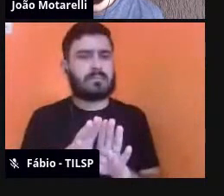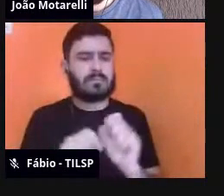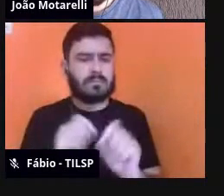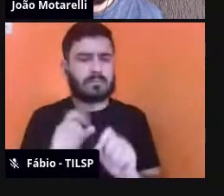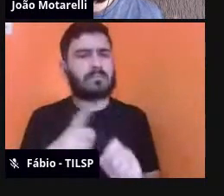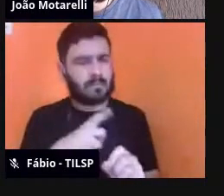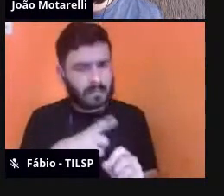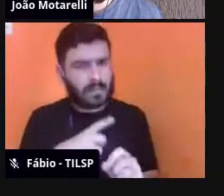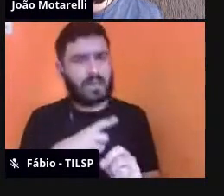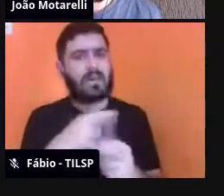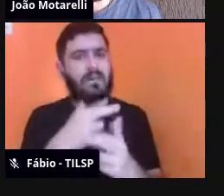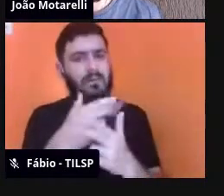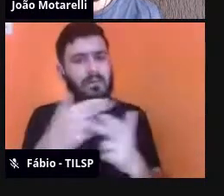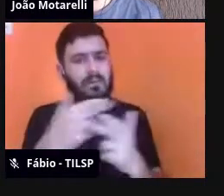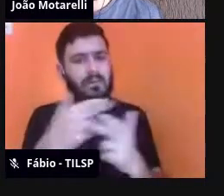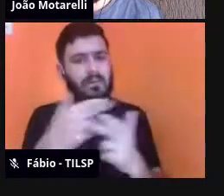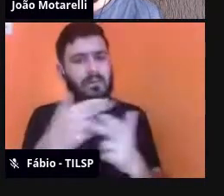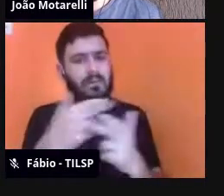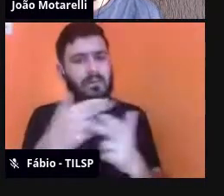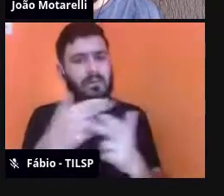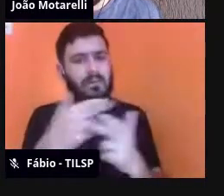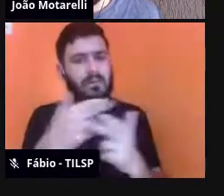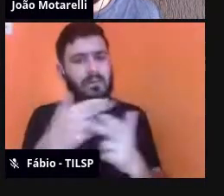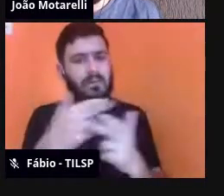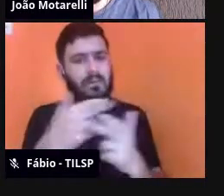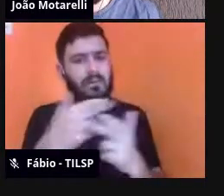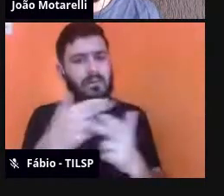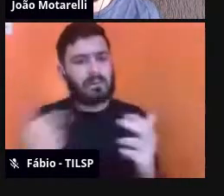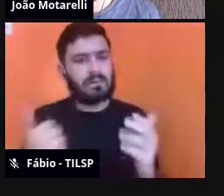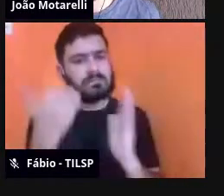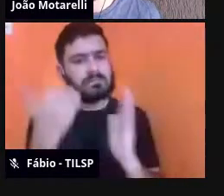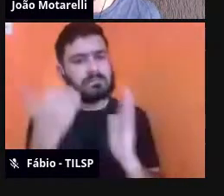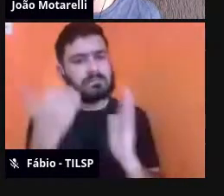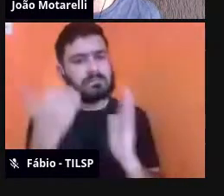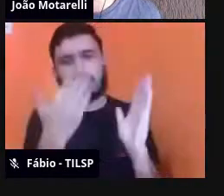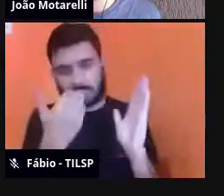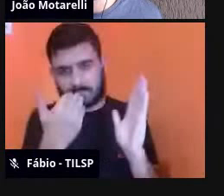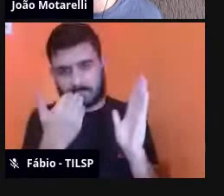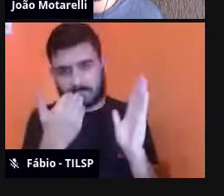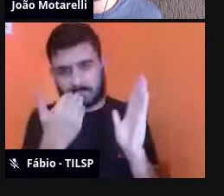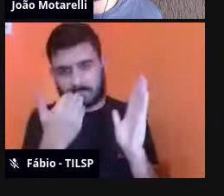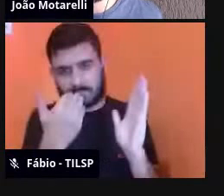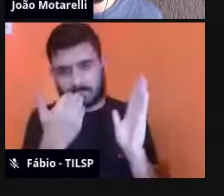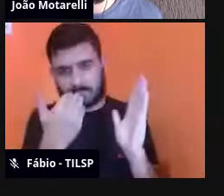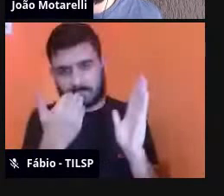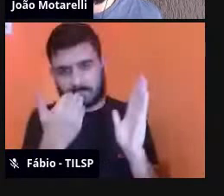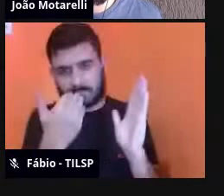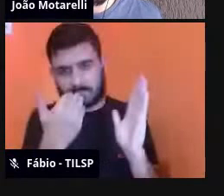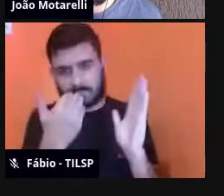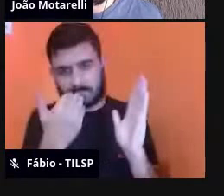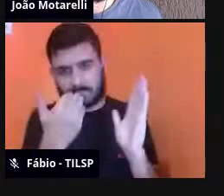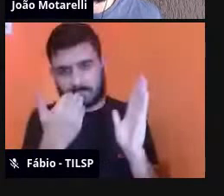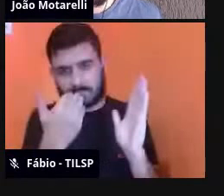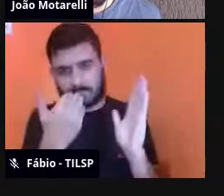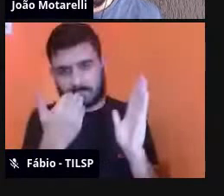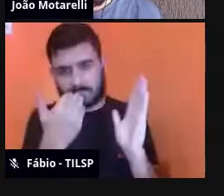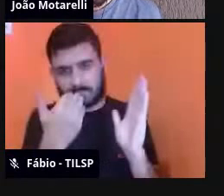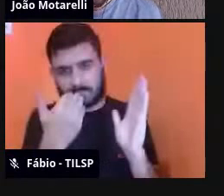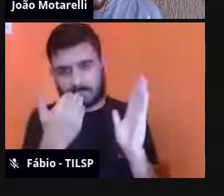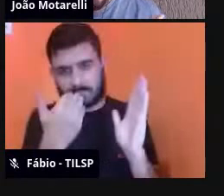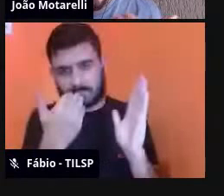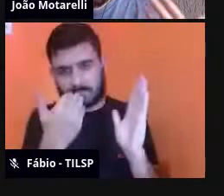alimentar, e dentro da DSM-5 é caracterizado, então, o transtorno como um distúrbio grosseiro do comportamento alimentar.